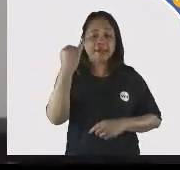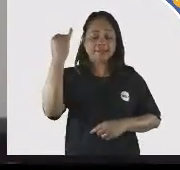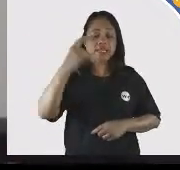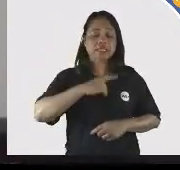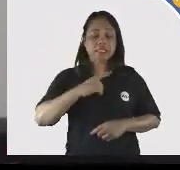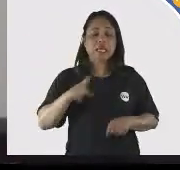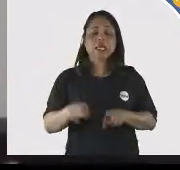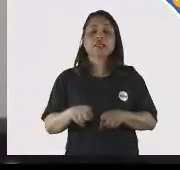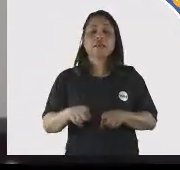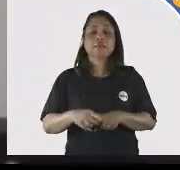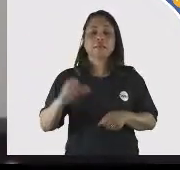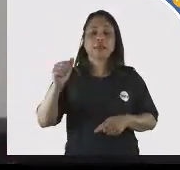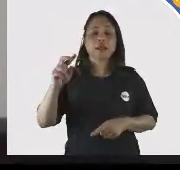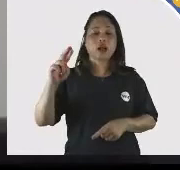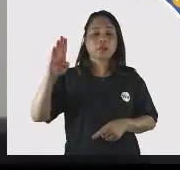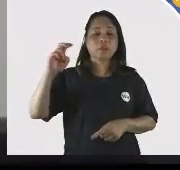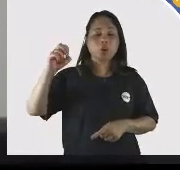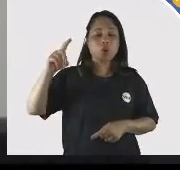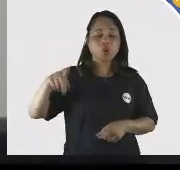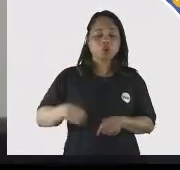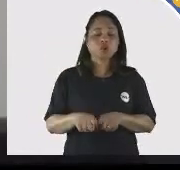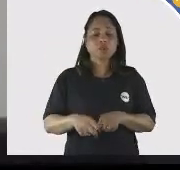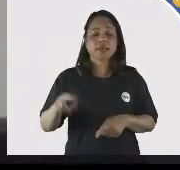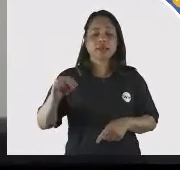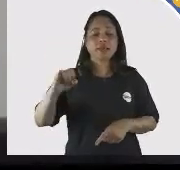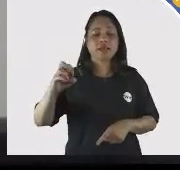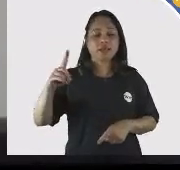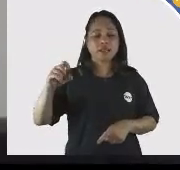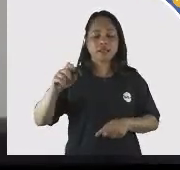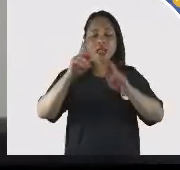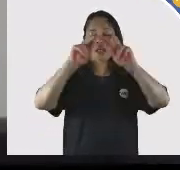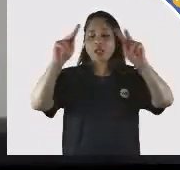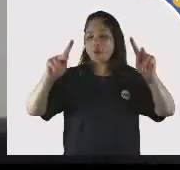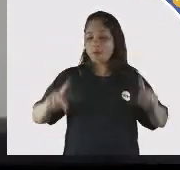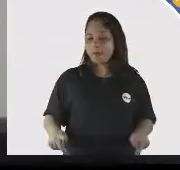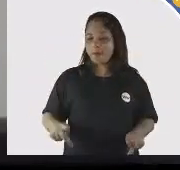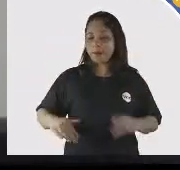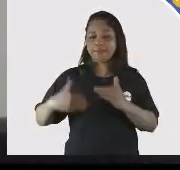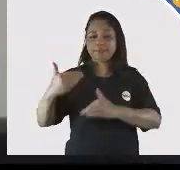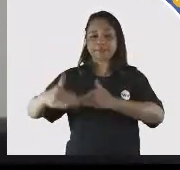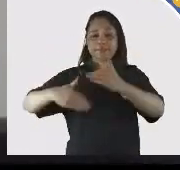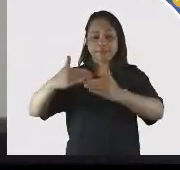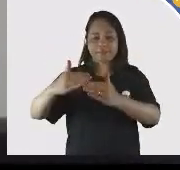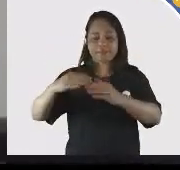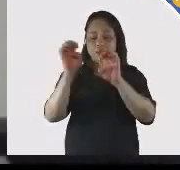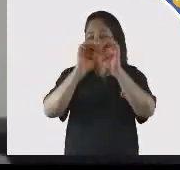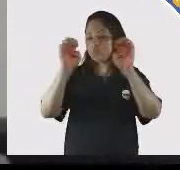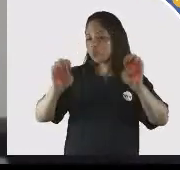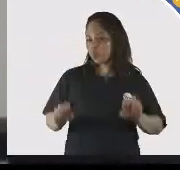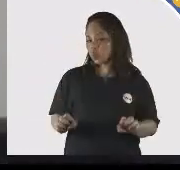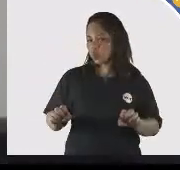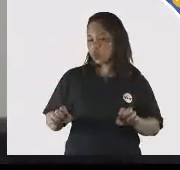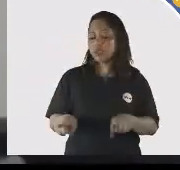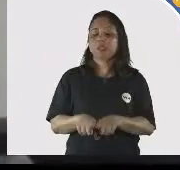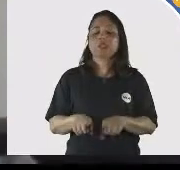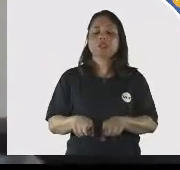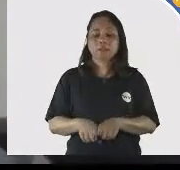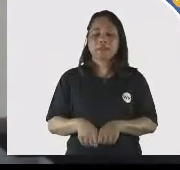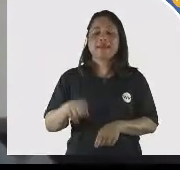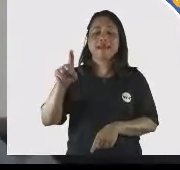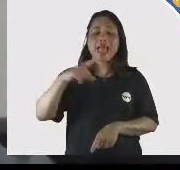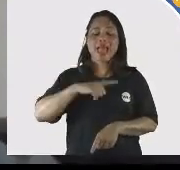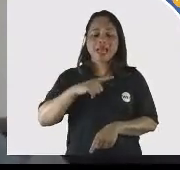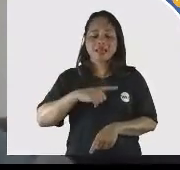ajudar nas inovações tem um revide que é o programa para desenvolver a própria infraestrutura justamente para que